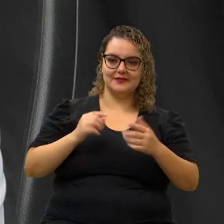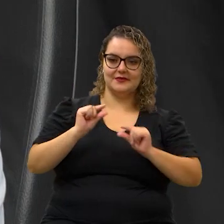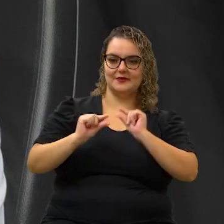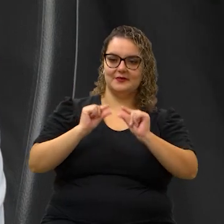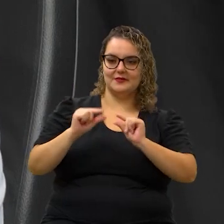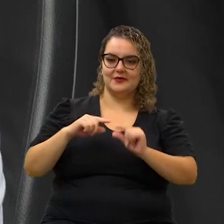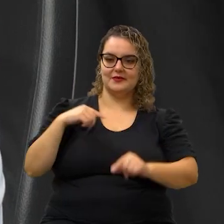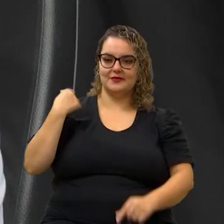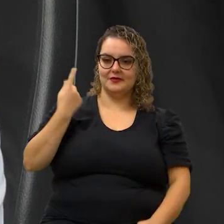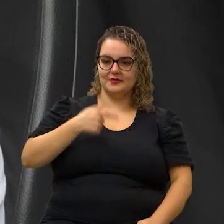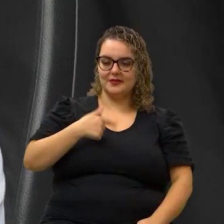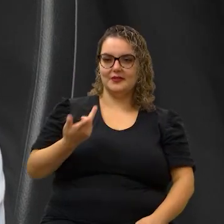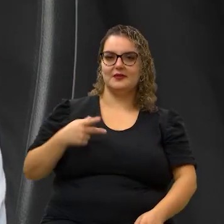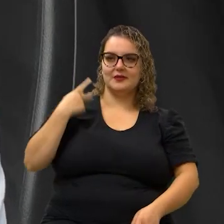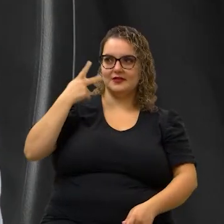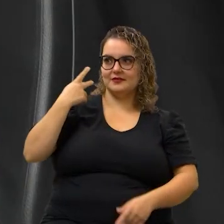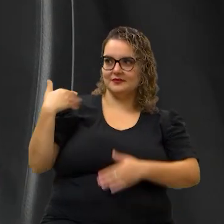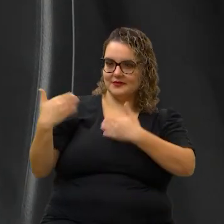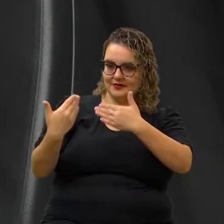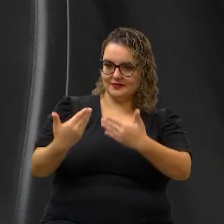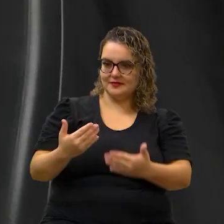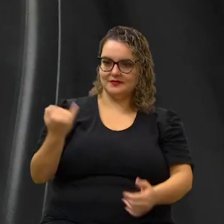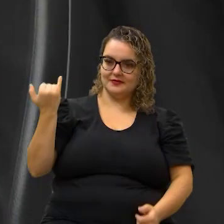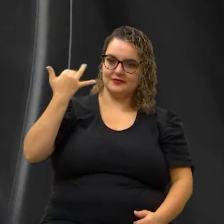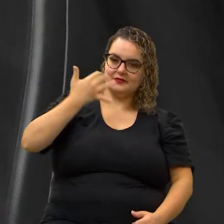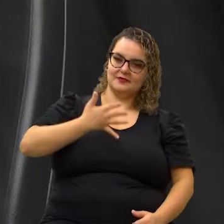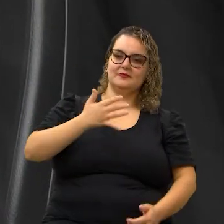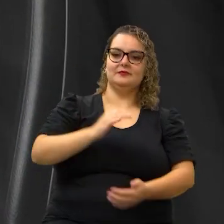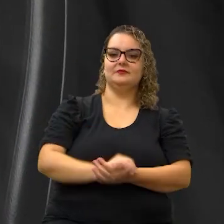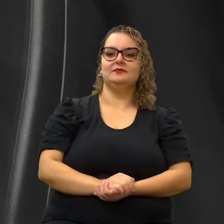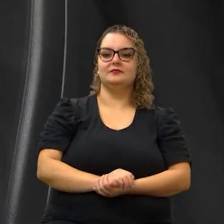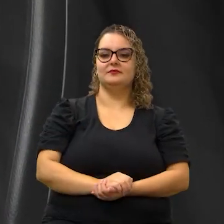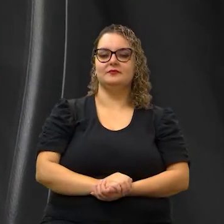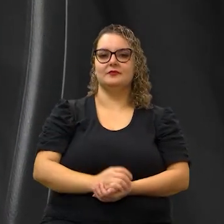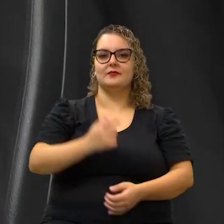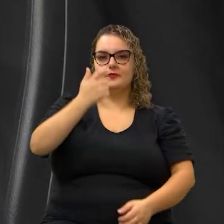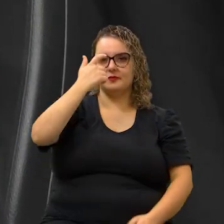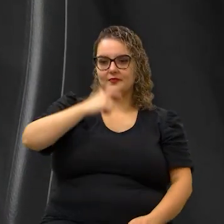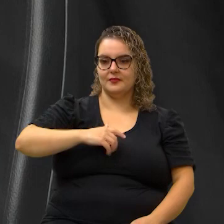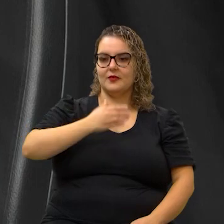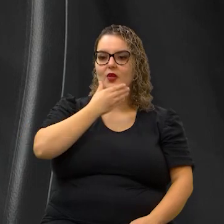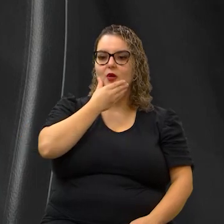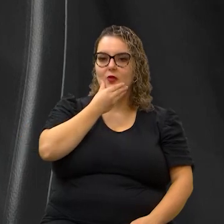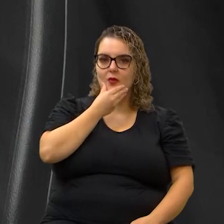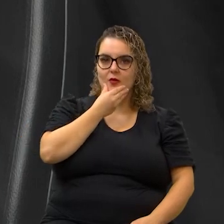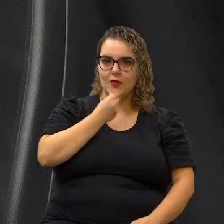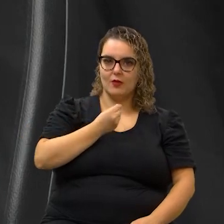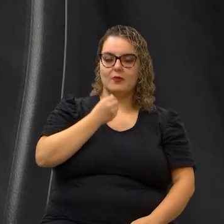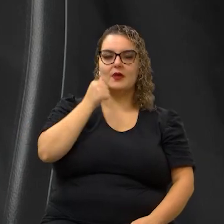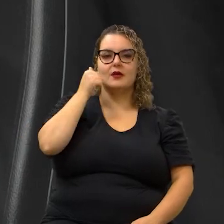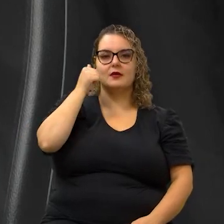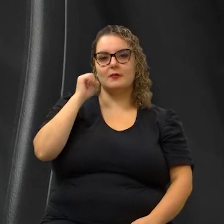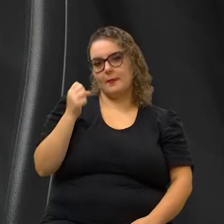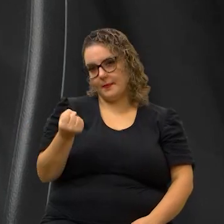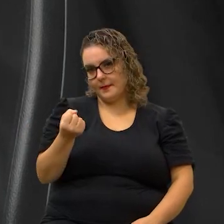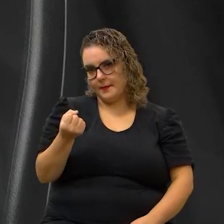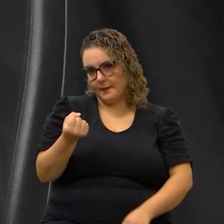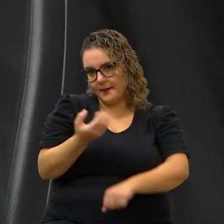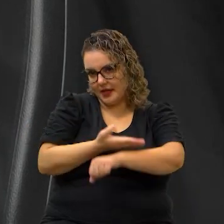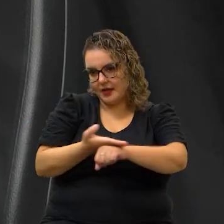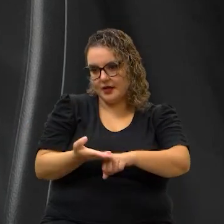pouco sobre a nossa trajetória política. Fazendo a minha autodescrição, eu sou um homem branco,